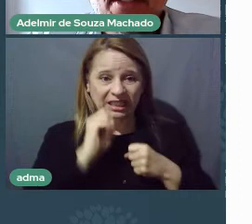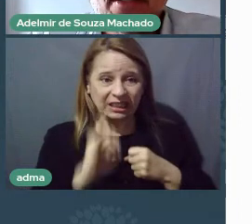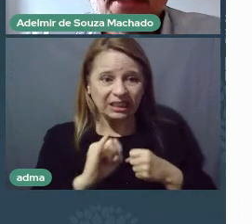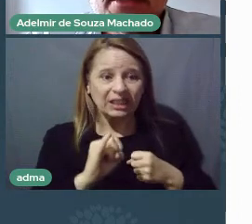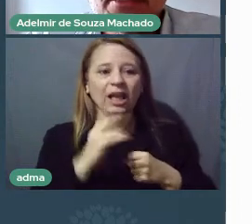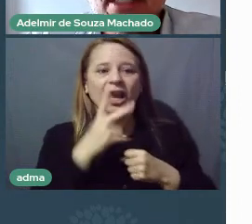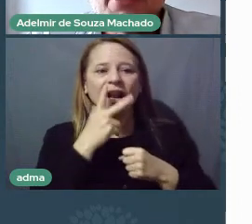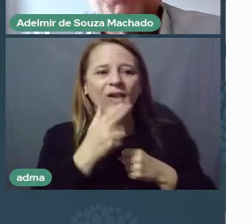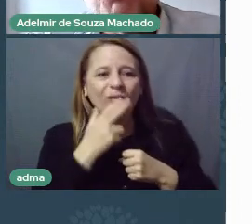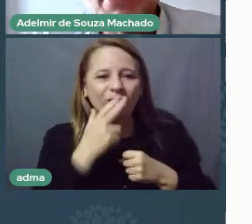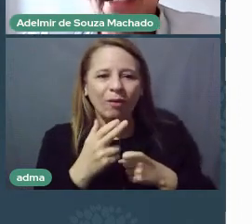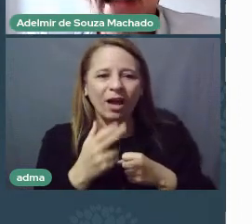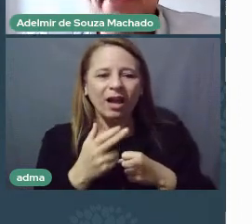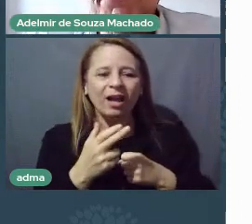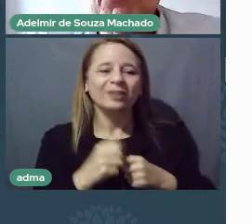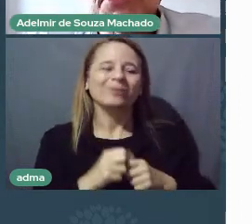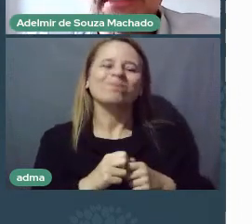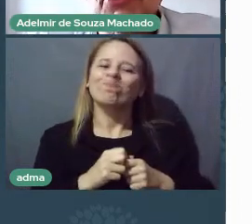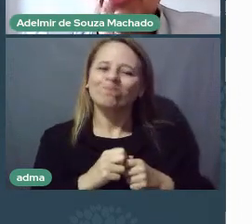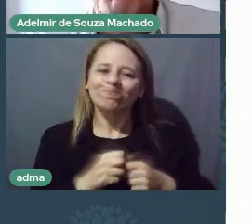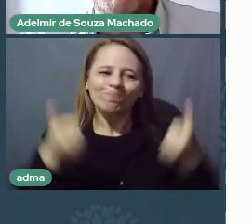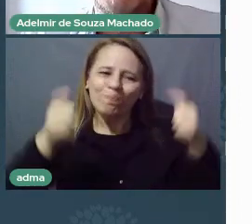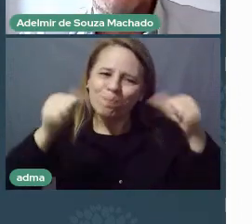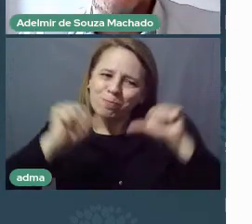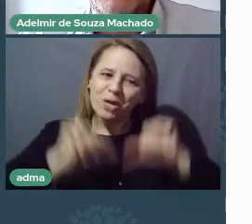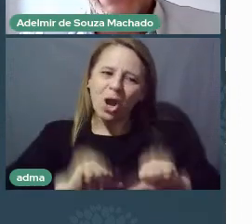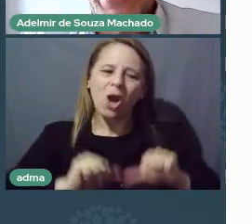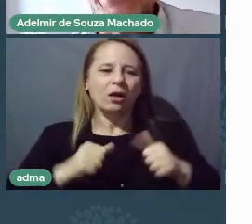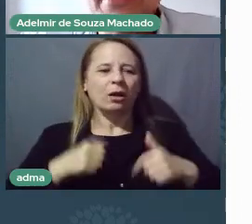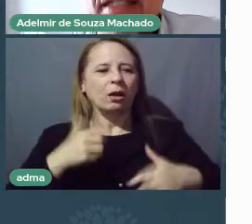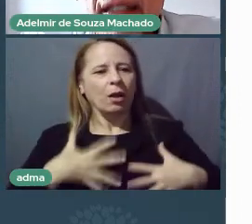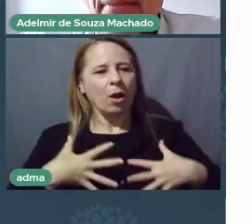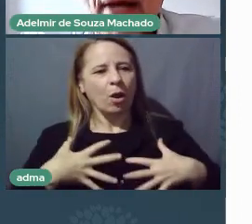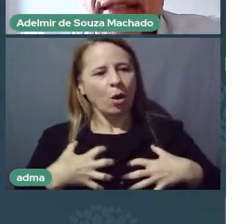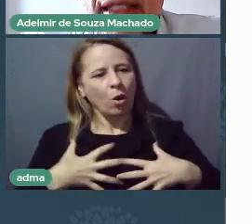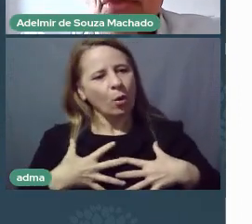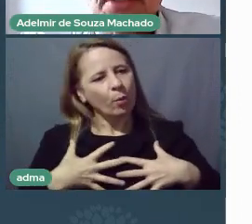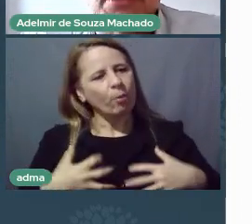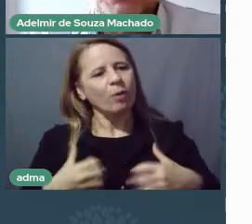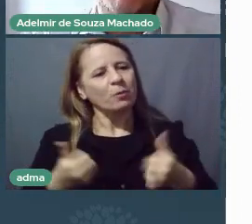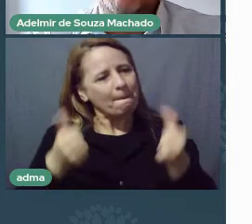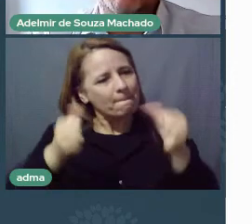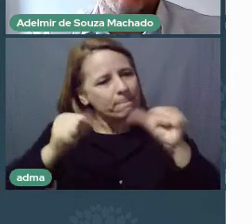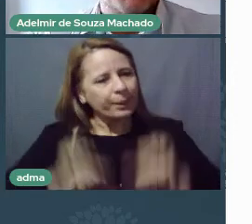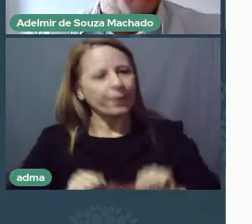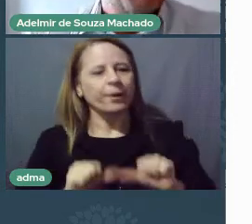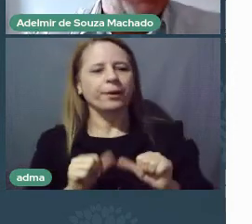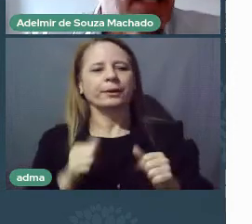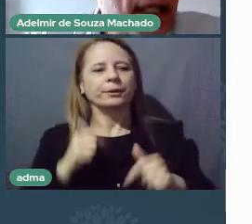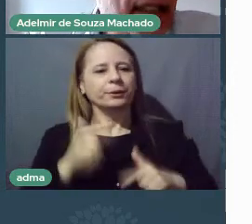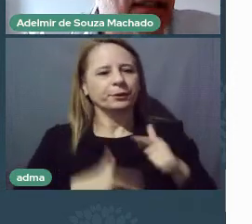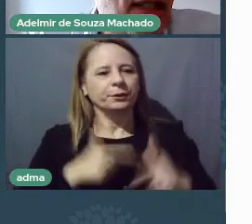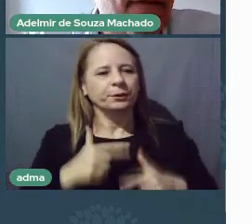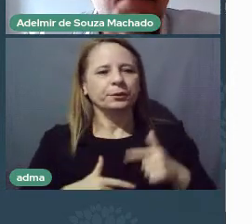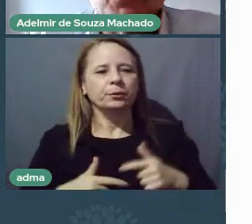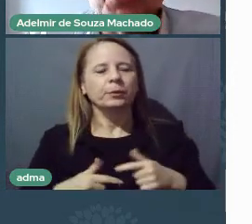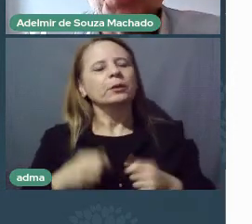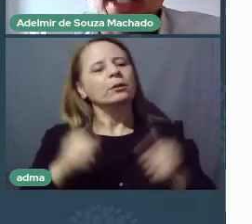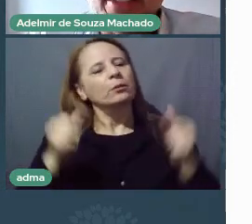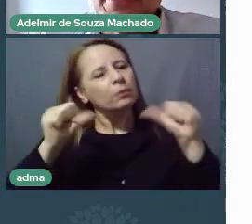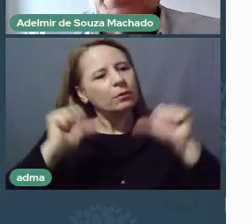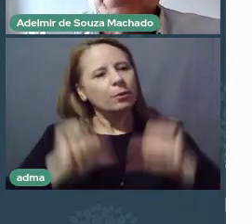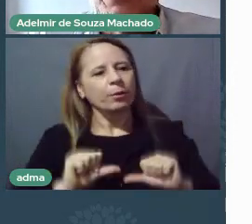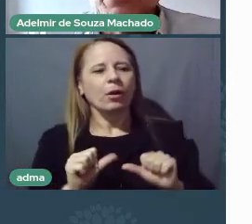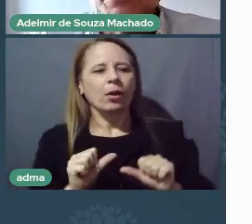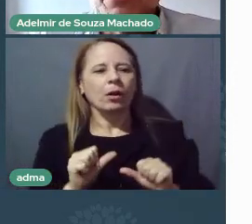vermelho, ó, se ele fumar, a função do pulmão dele é ainda mais reduzida. Ora, para aquele que tem falta